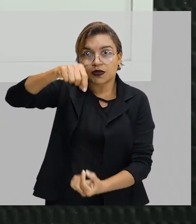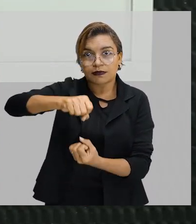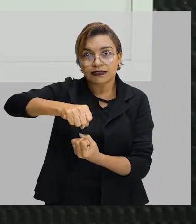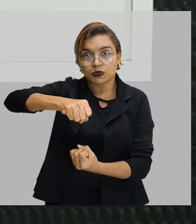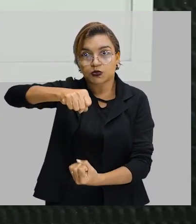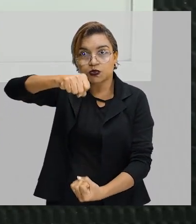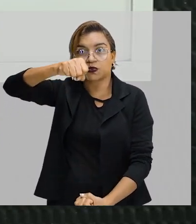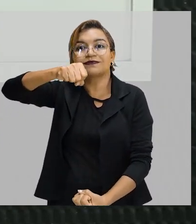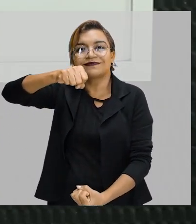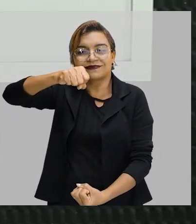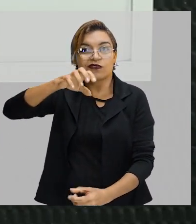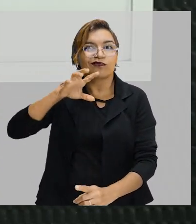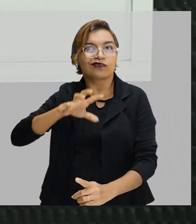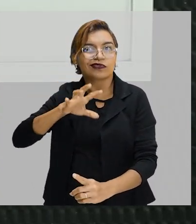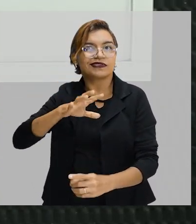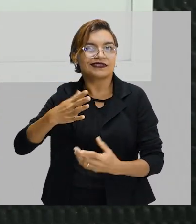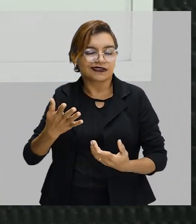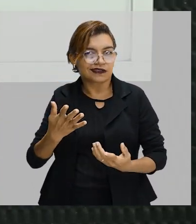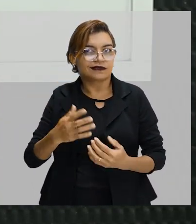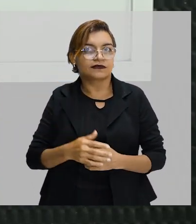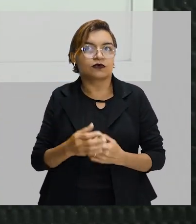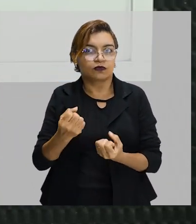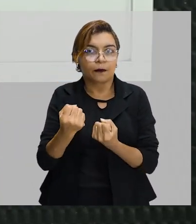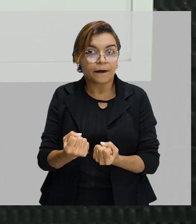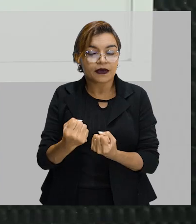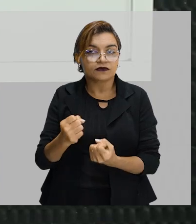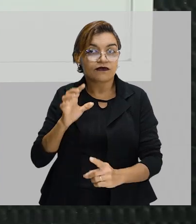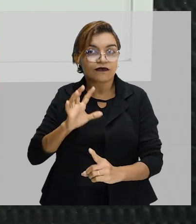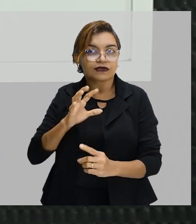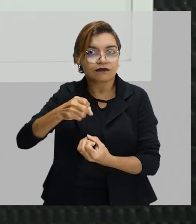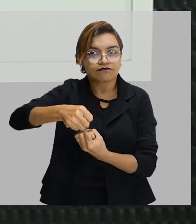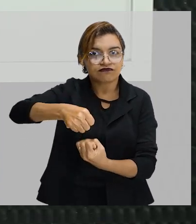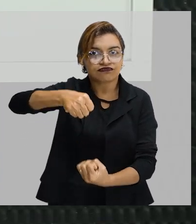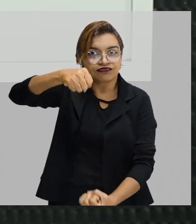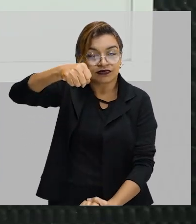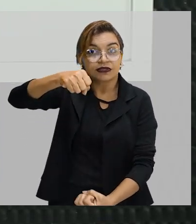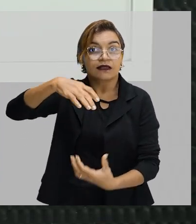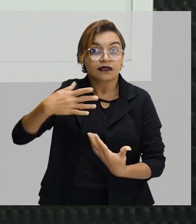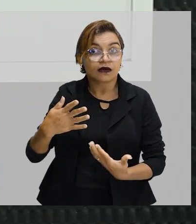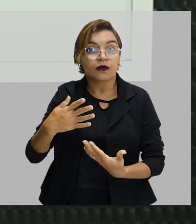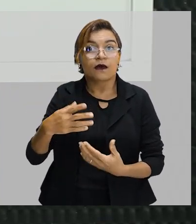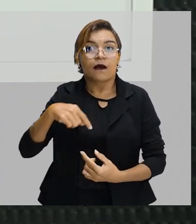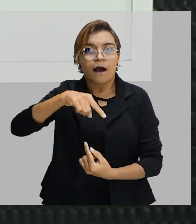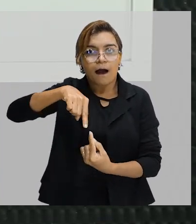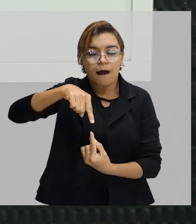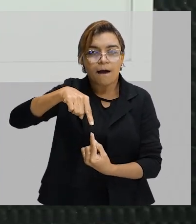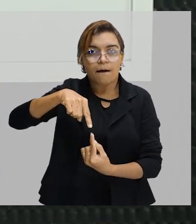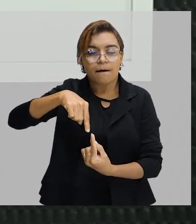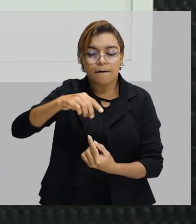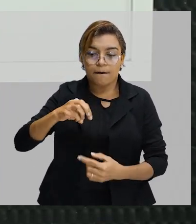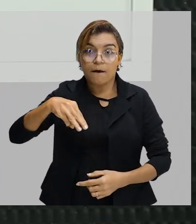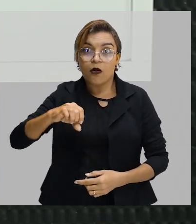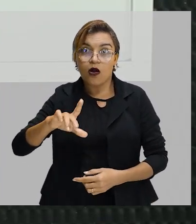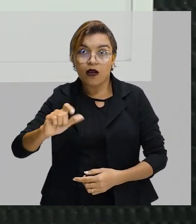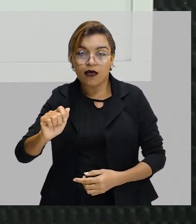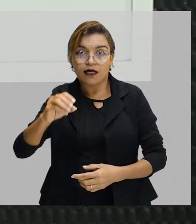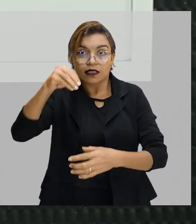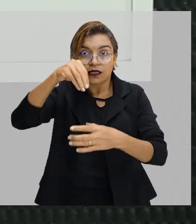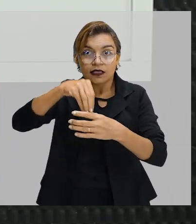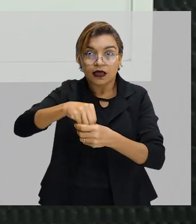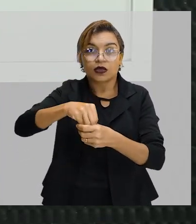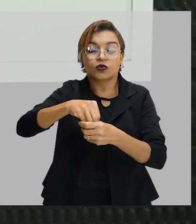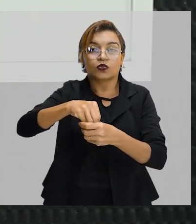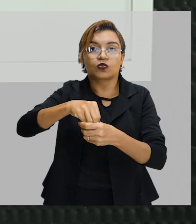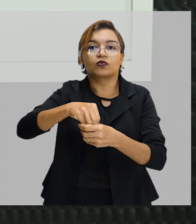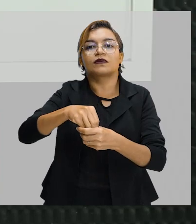Tá ok? Então nós vamos esticar a mola. A mola internamente, ela vai fazer o quê? Ela